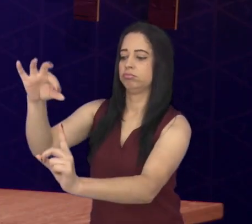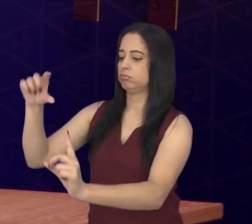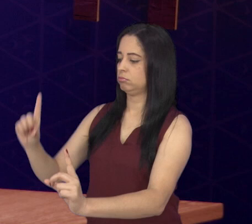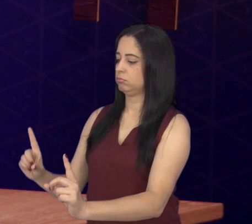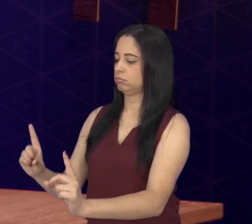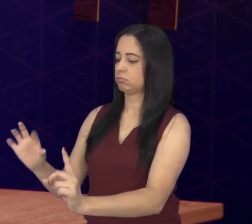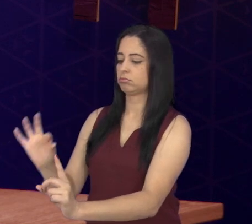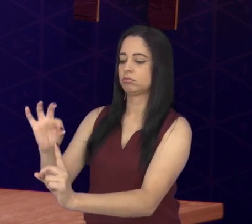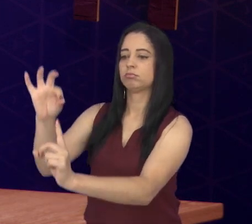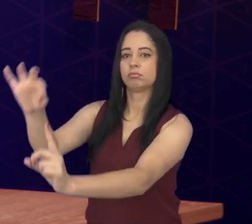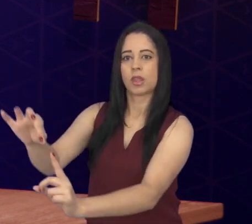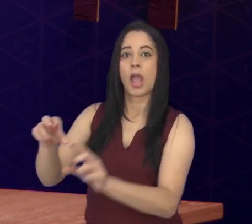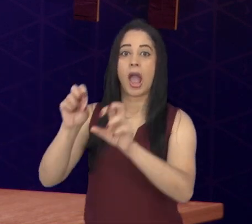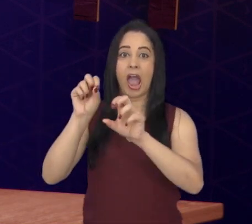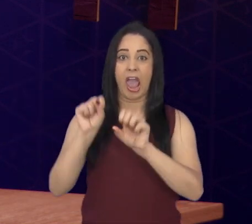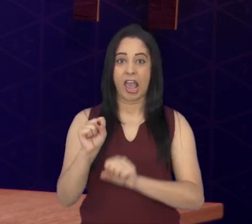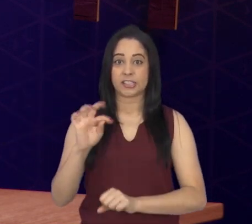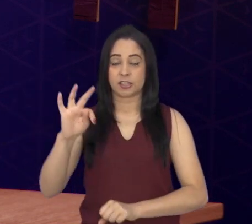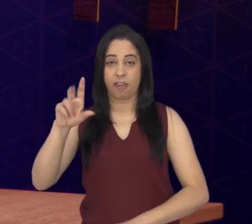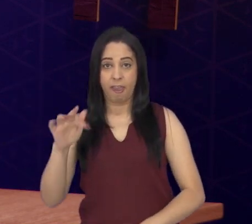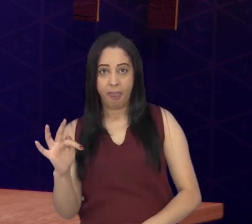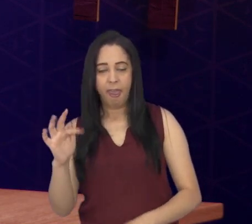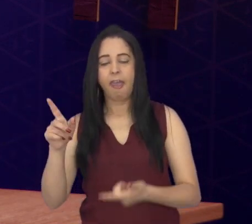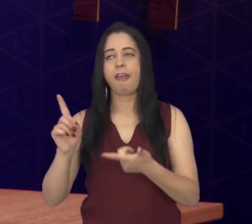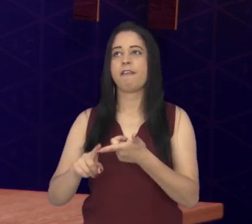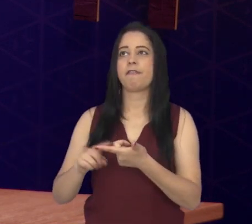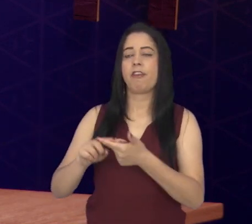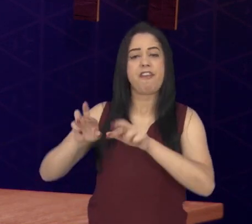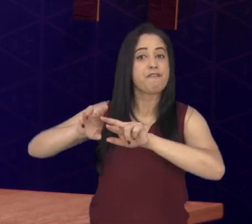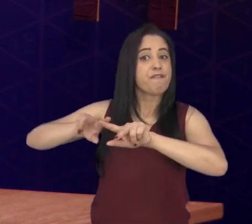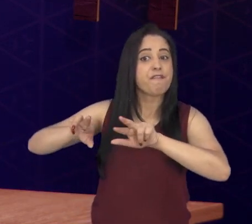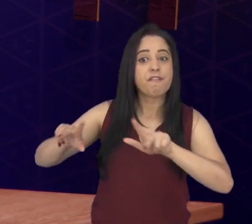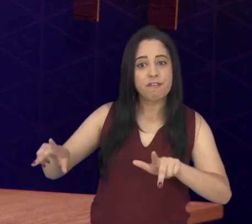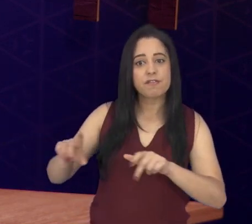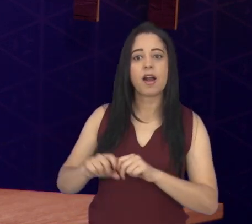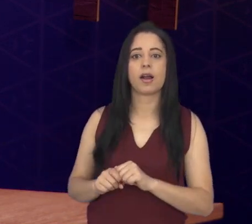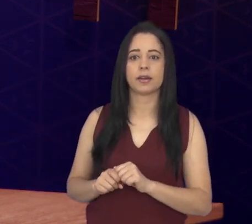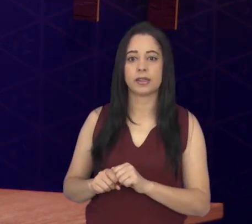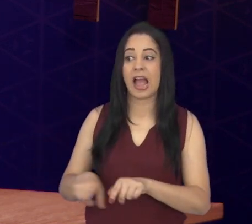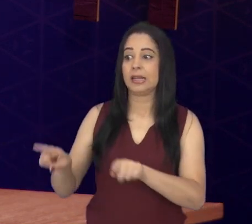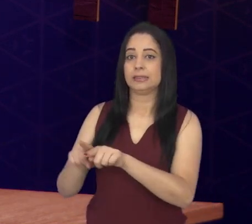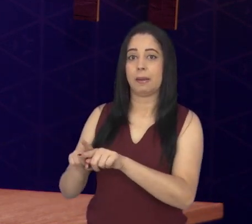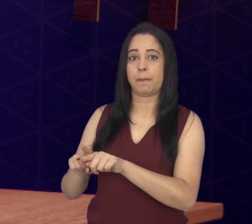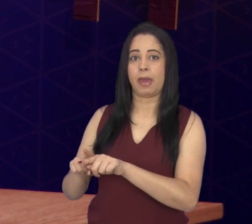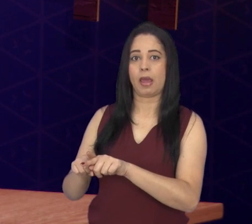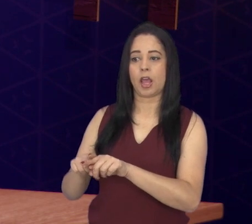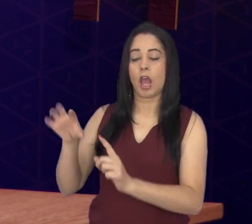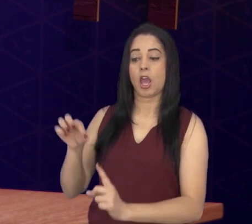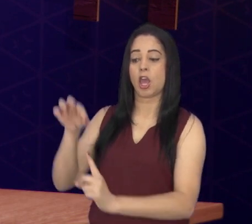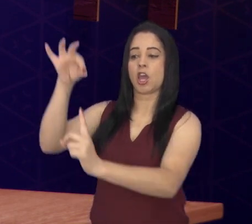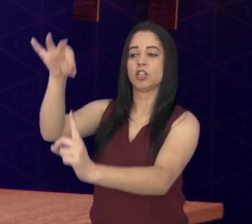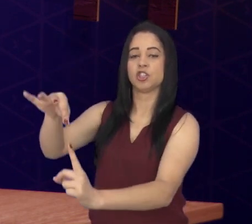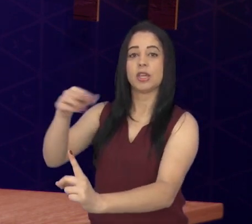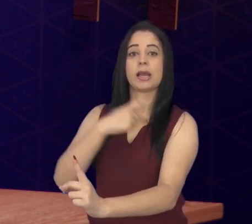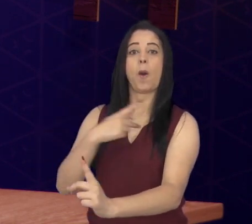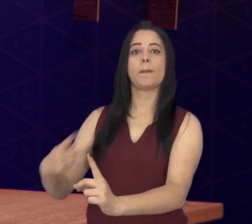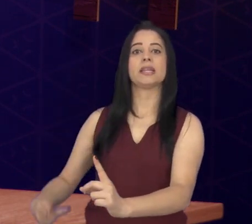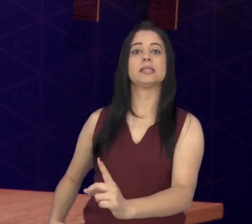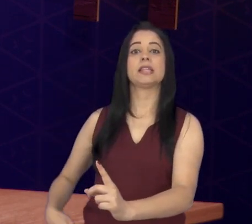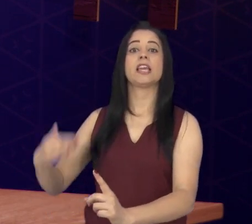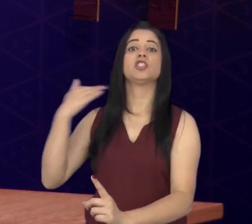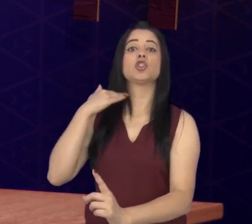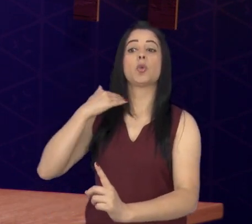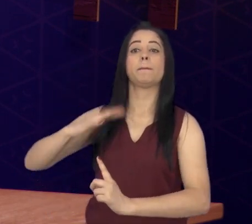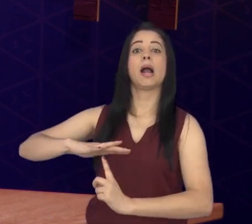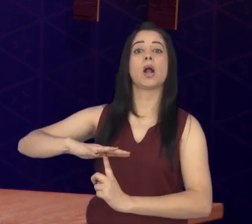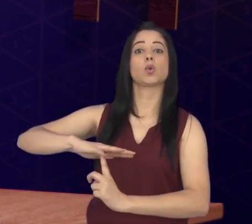Supremo Tribunal Federal. E outras peças importantes também, tipo o presidente do Banco Central, né?